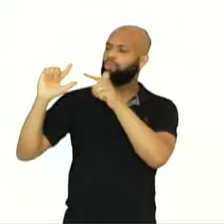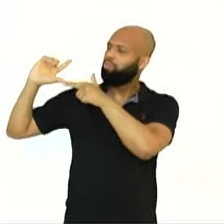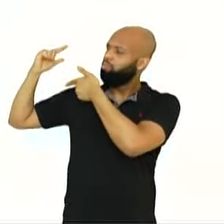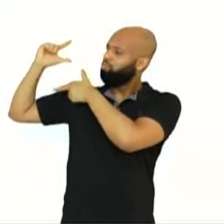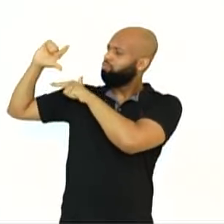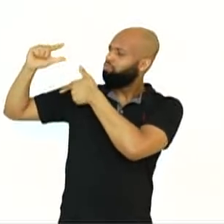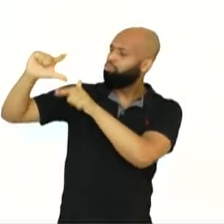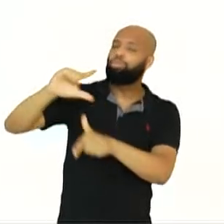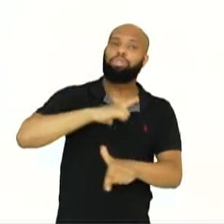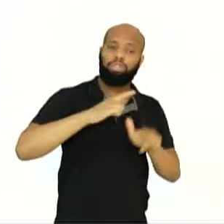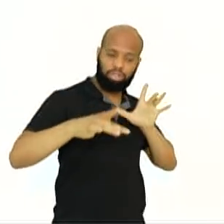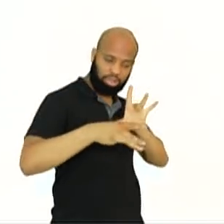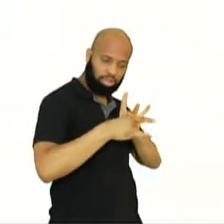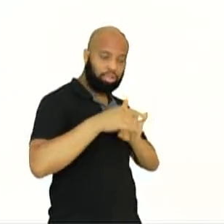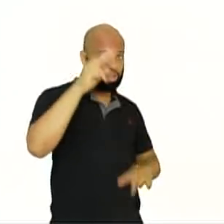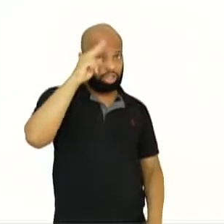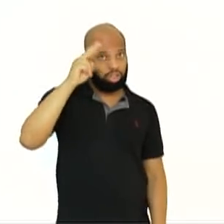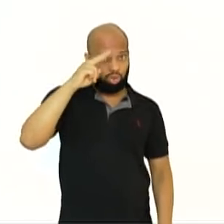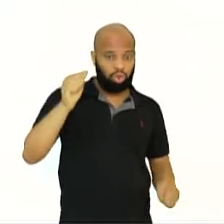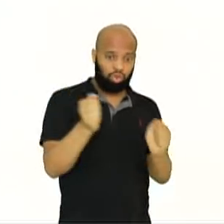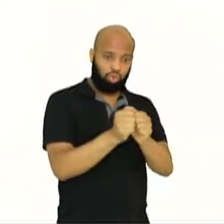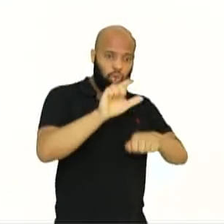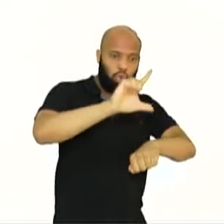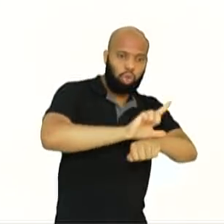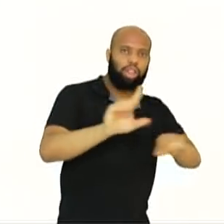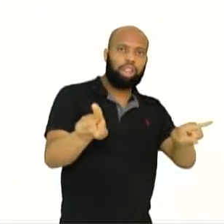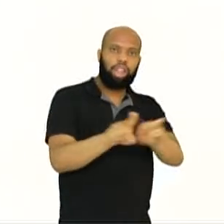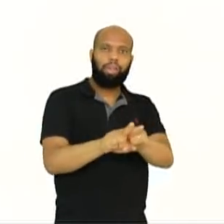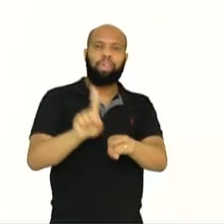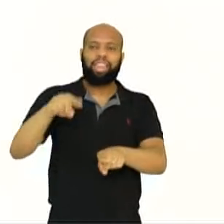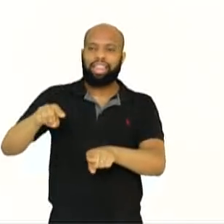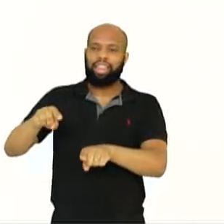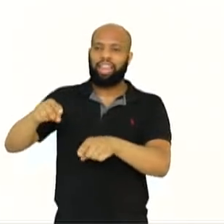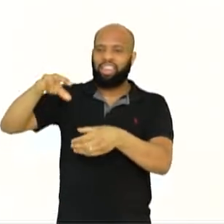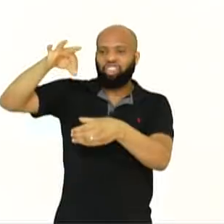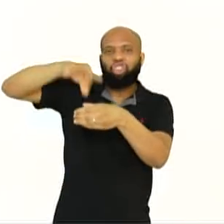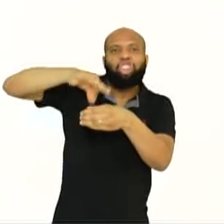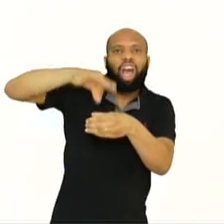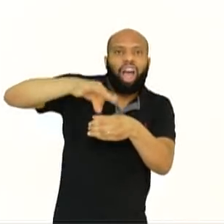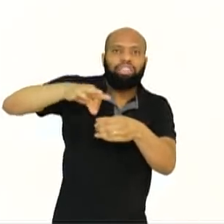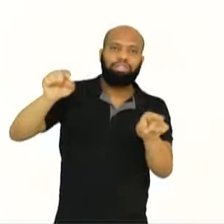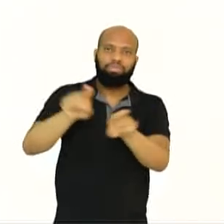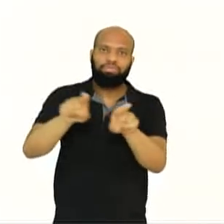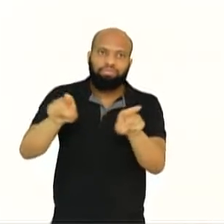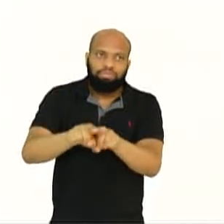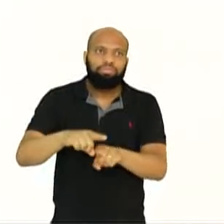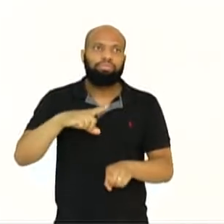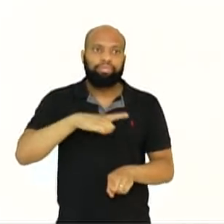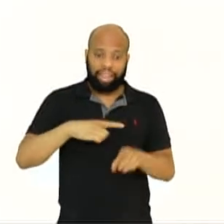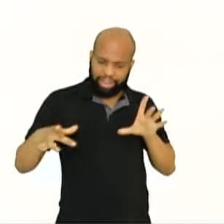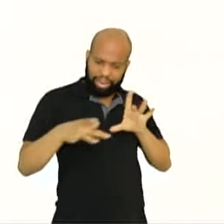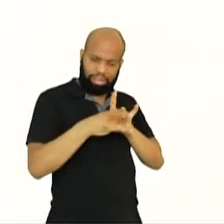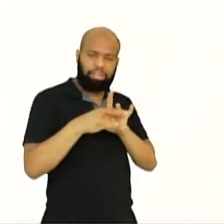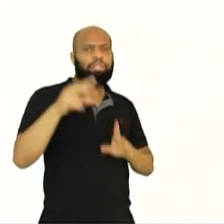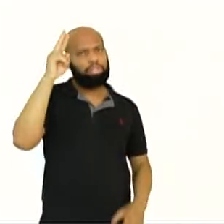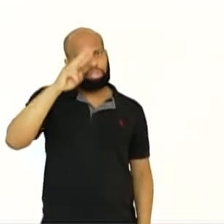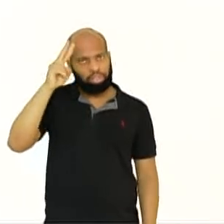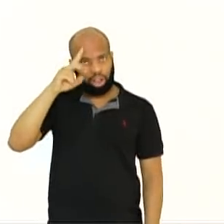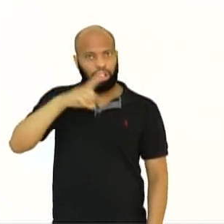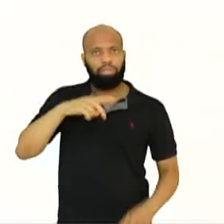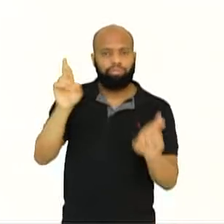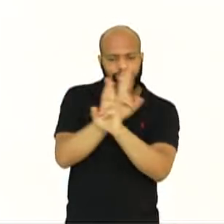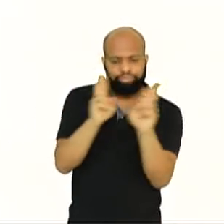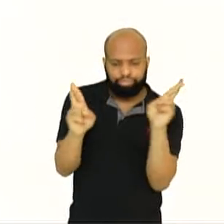têm uma ligação histórica com o comércio, com a erva mate, inclusive tem uma parte do acervo, hoje não exposto, mas já esteve